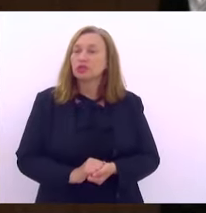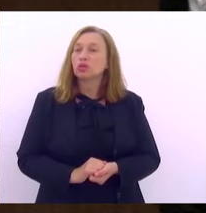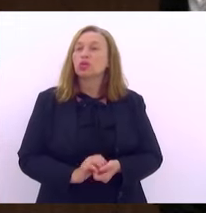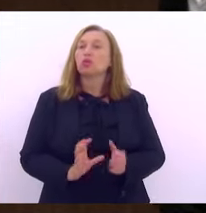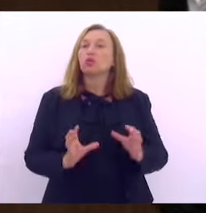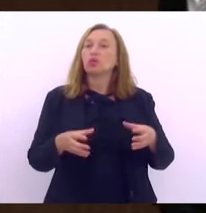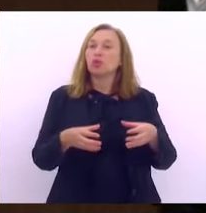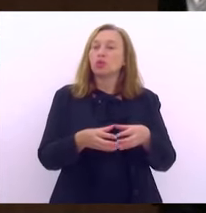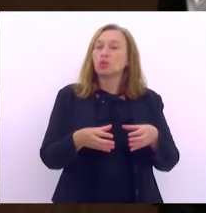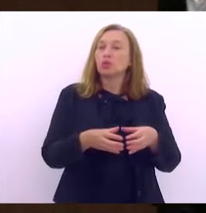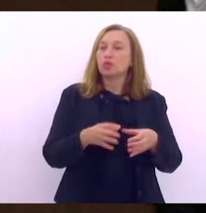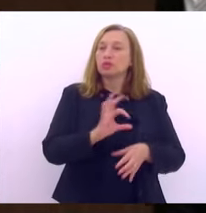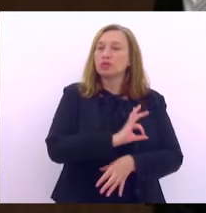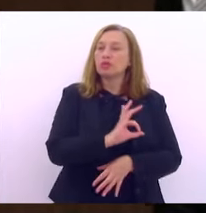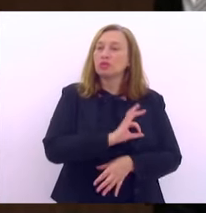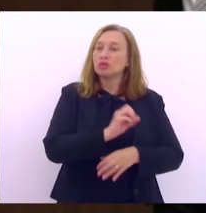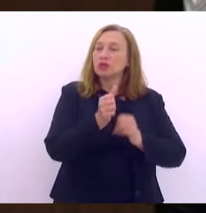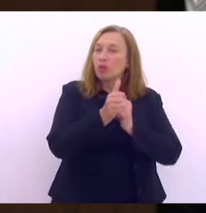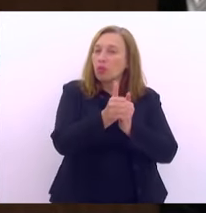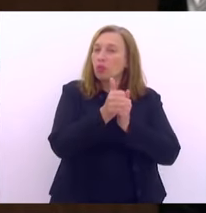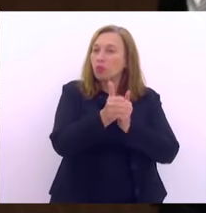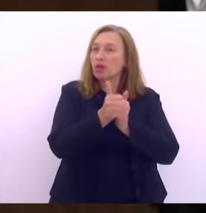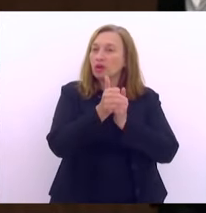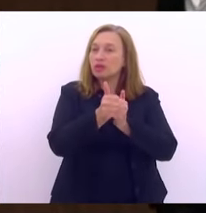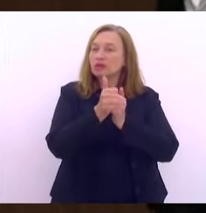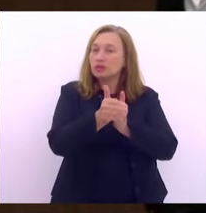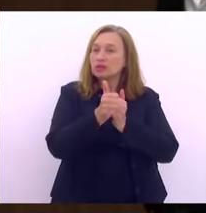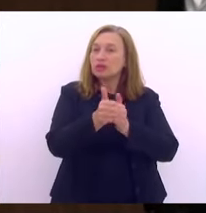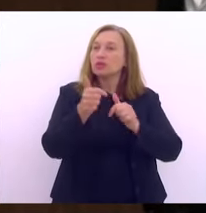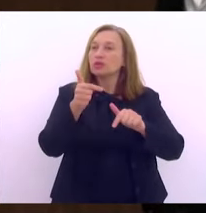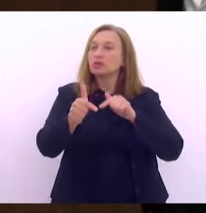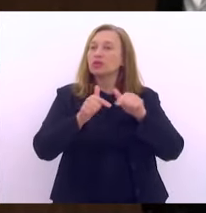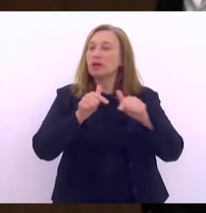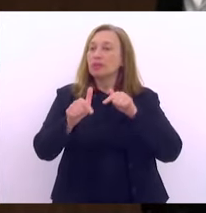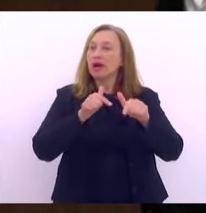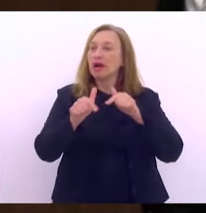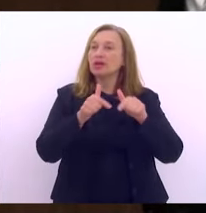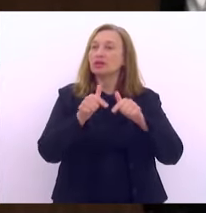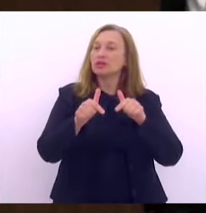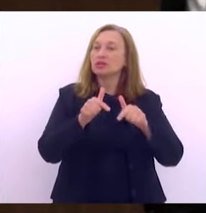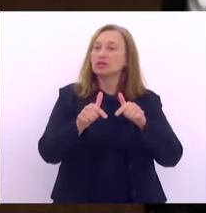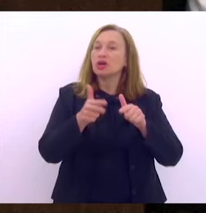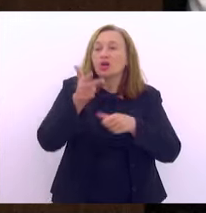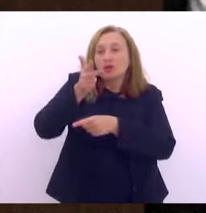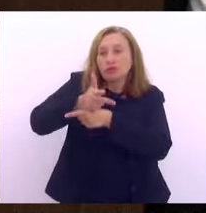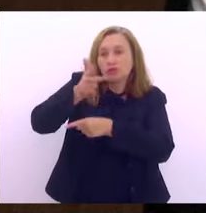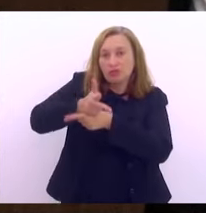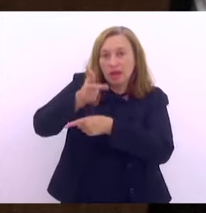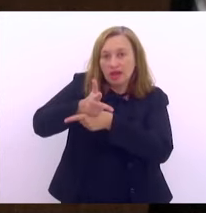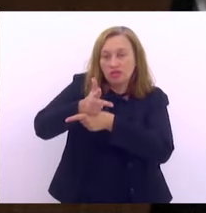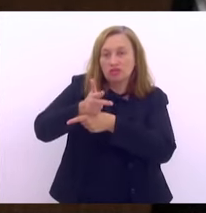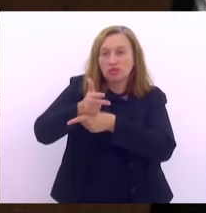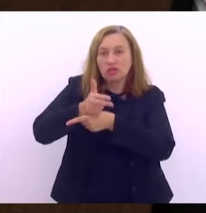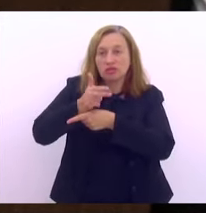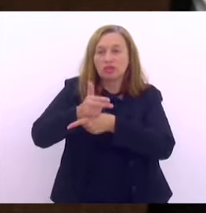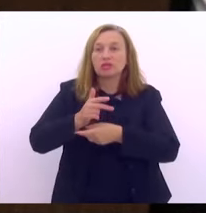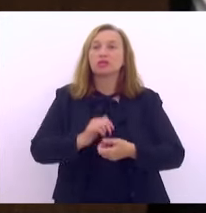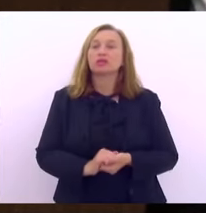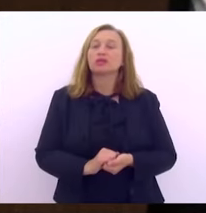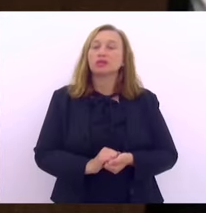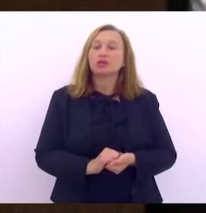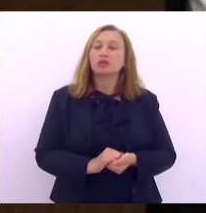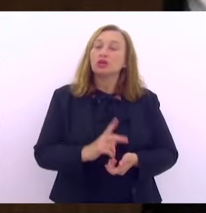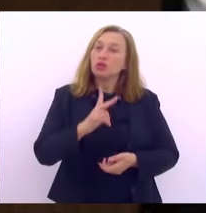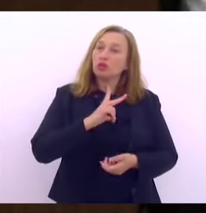comando estava acompanhando as operações, inclusive por filmagem das câmeras. E o